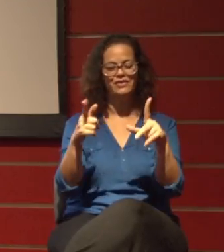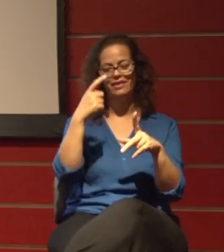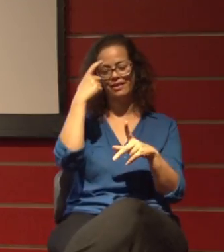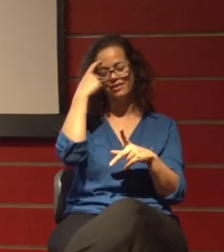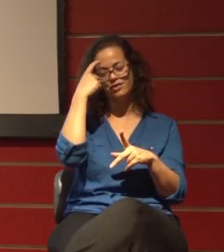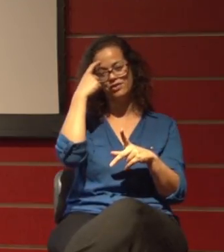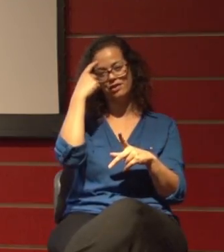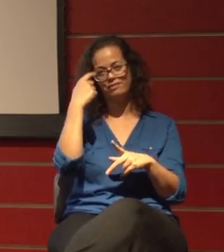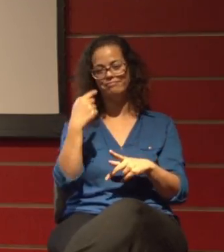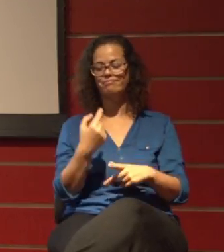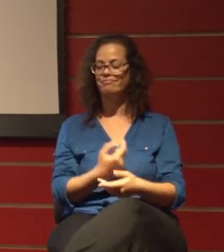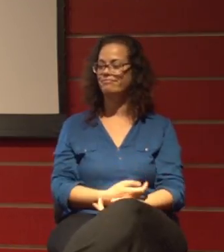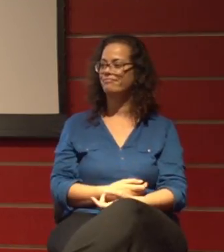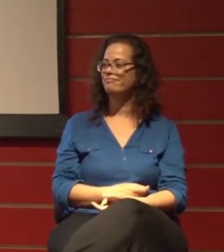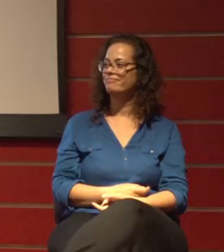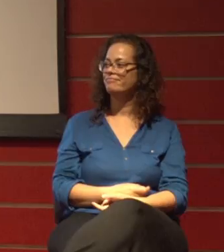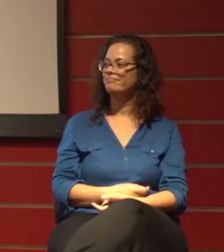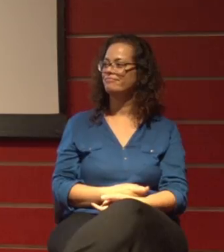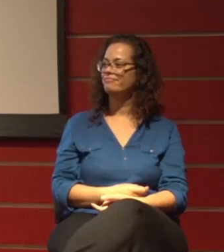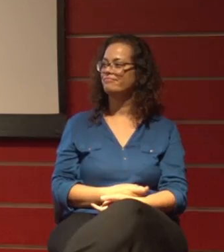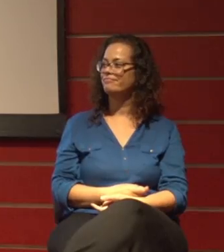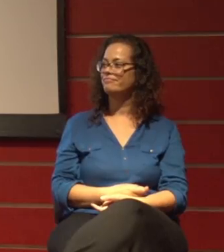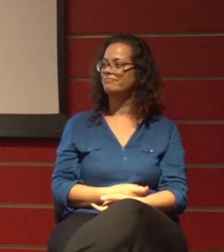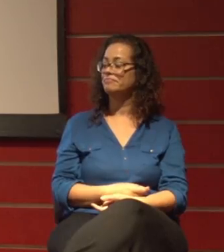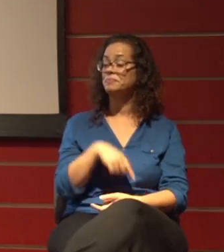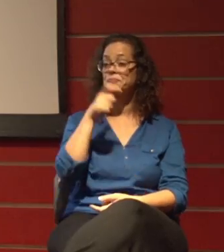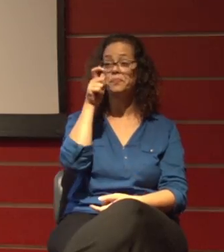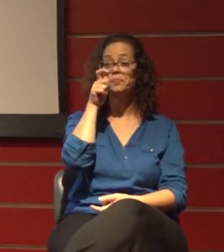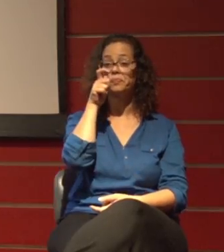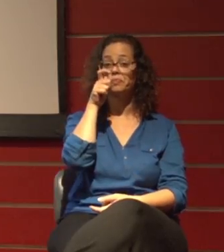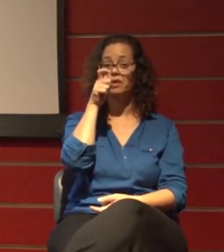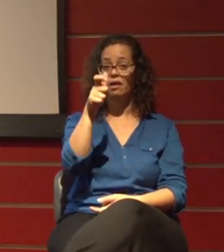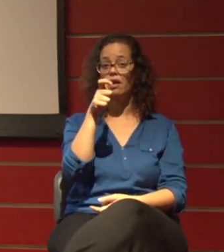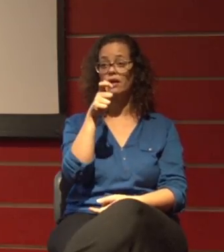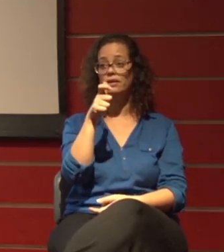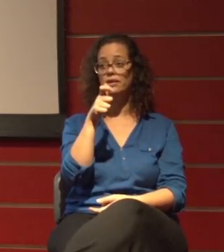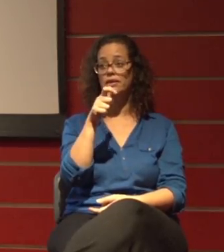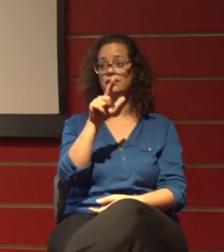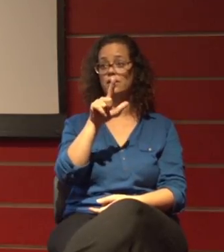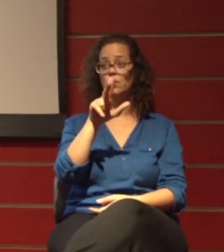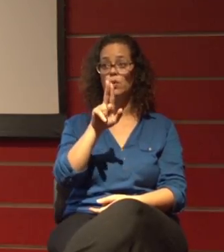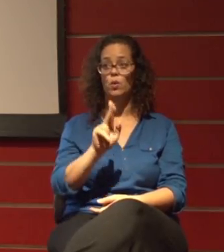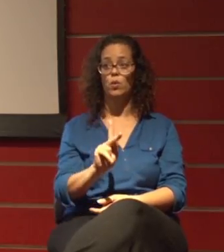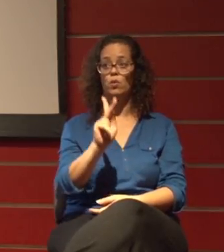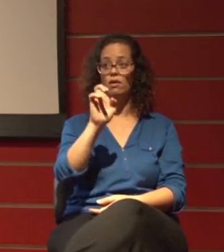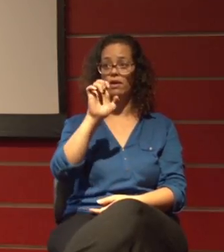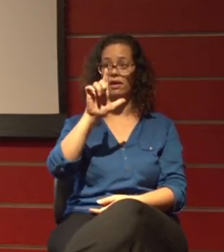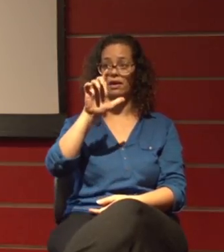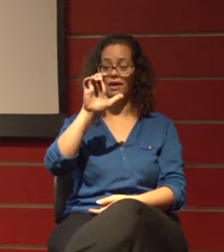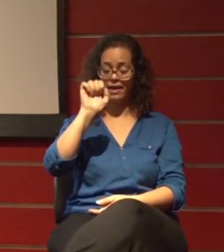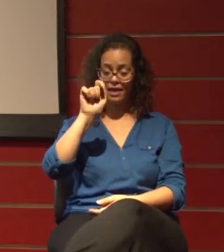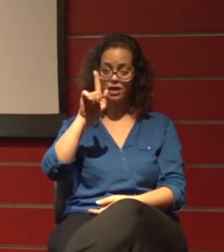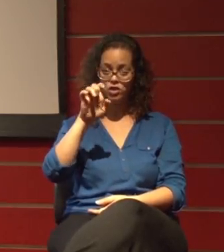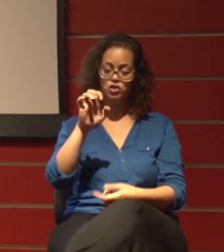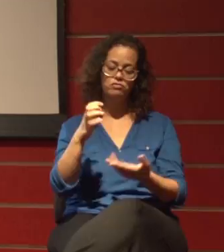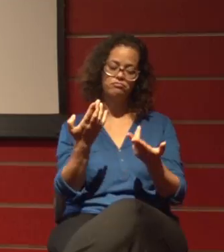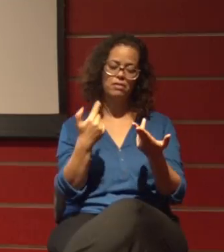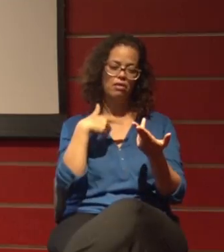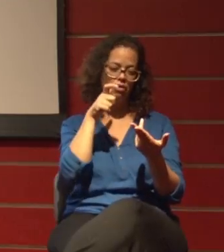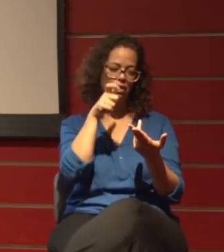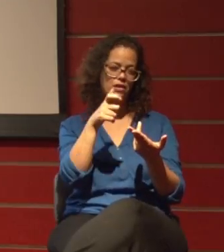eh é muito interessante ver um pouco da repercussão do Lucky Cage nessa linha do que tem sido